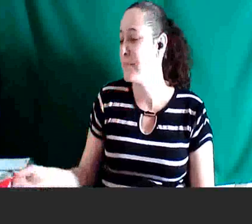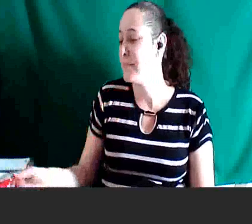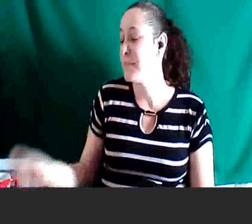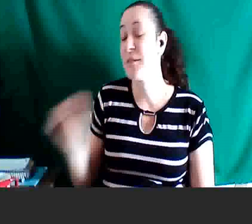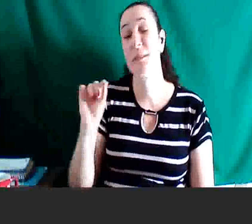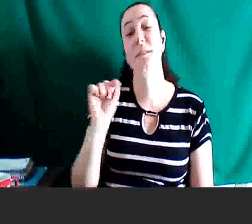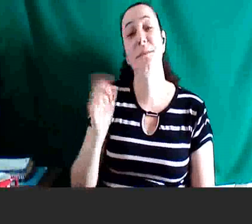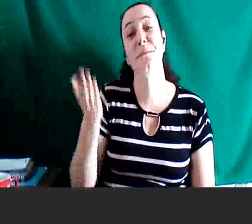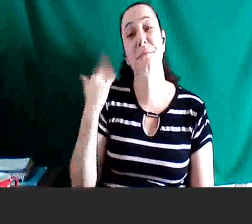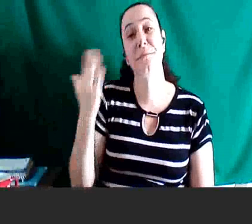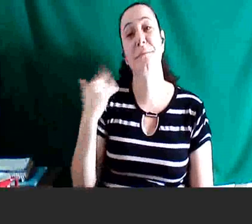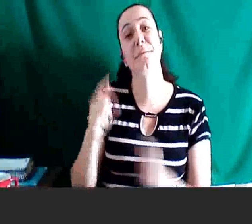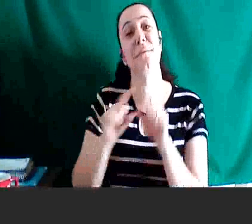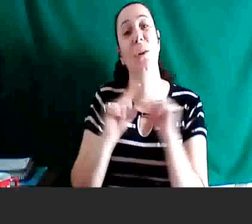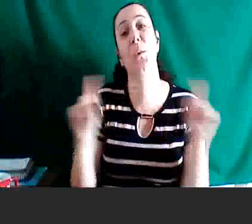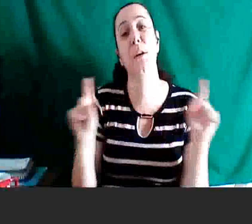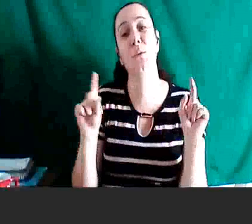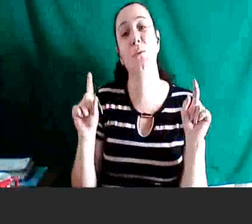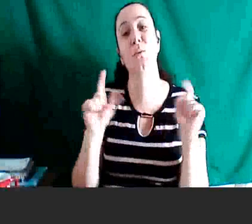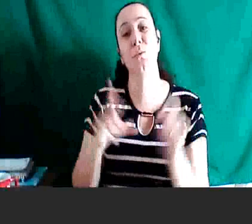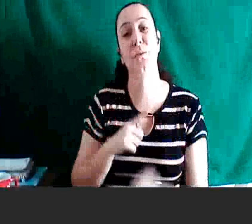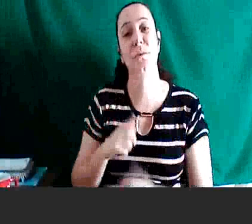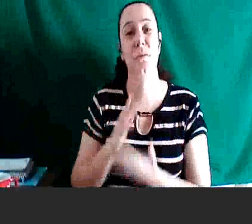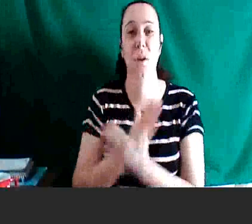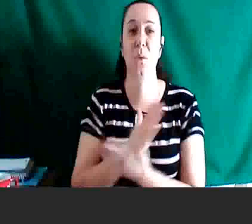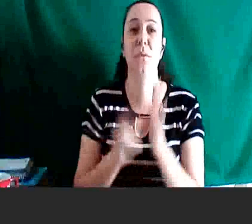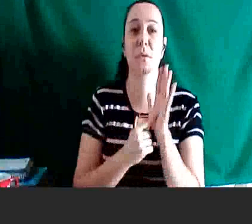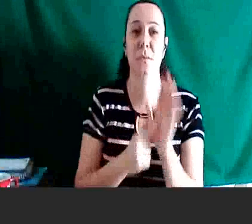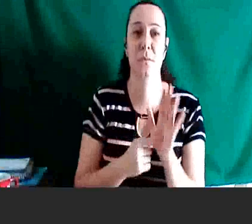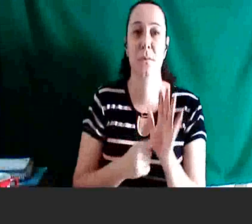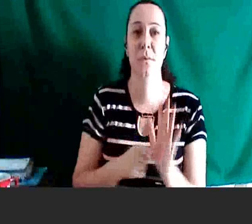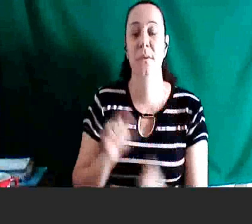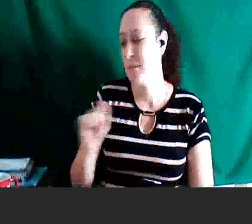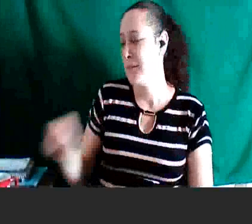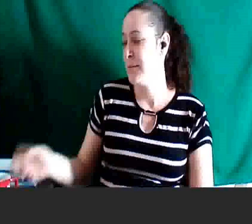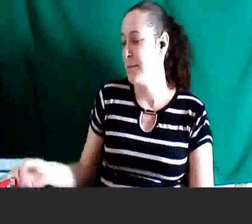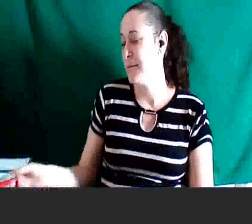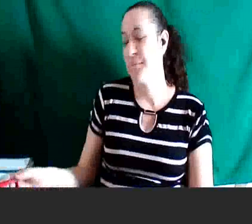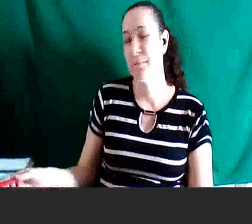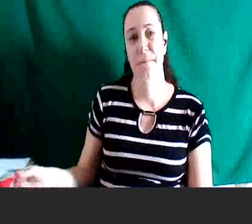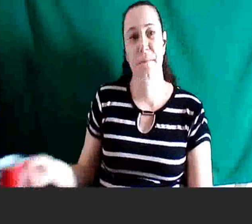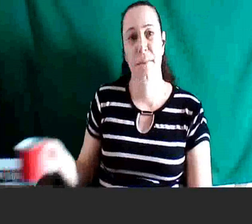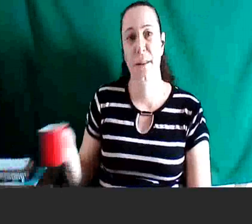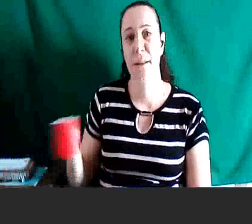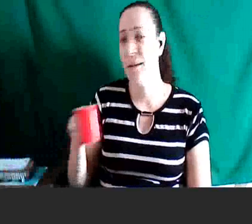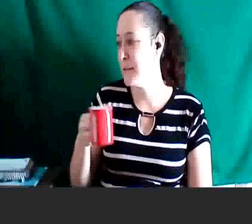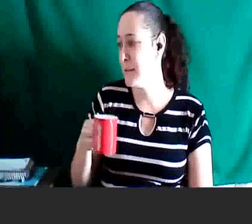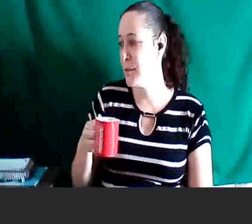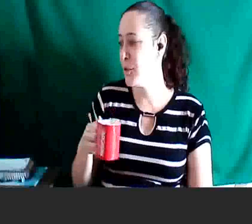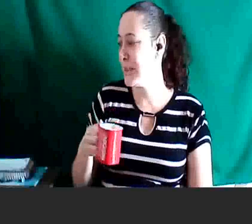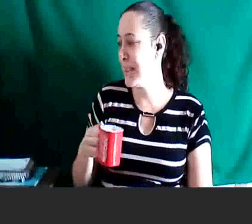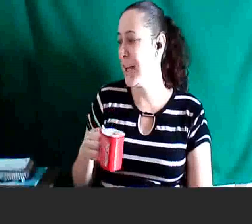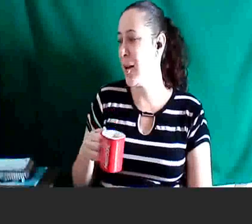um site que tinha umas orientações de segurança. Quem lembra o nome do